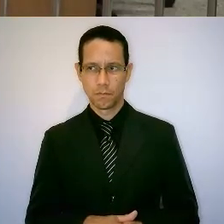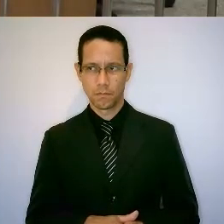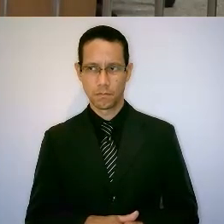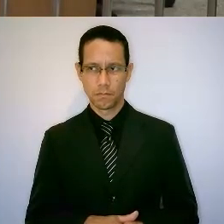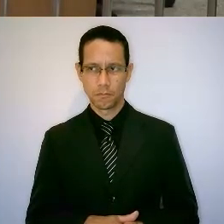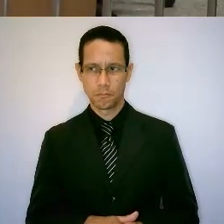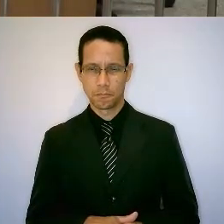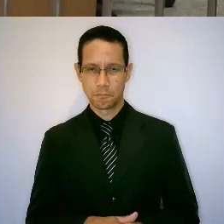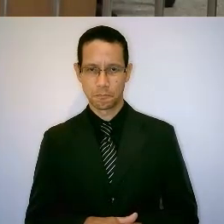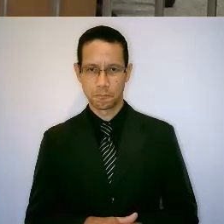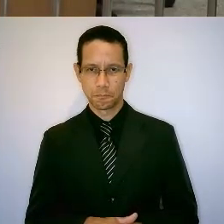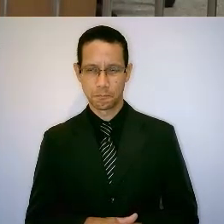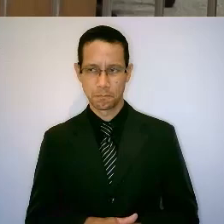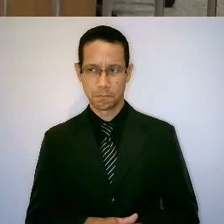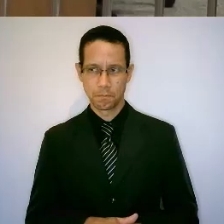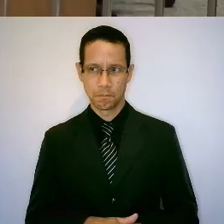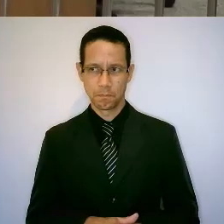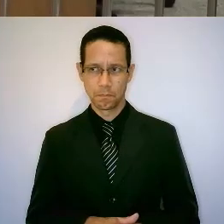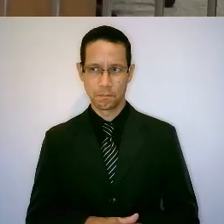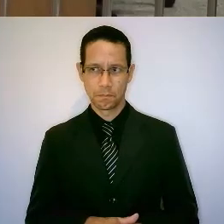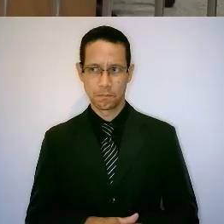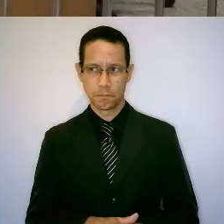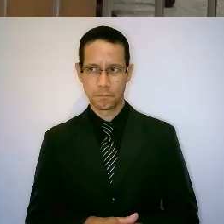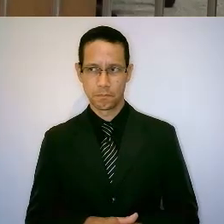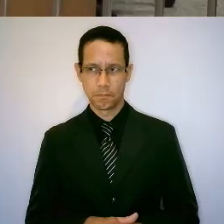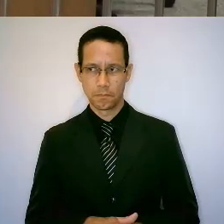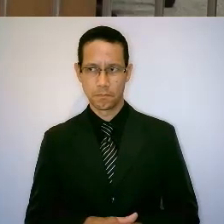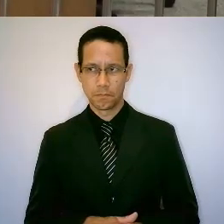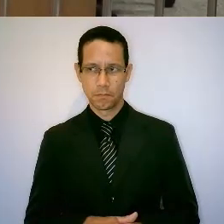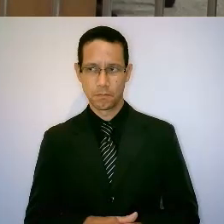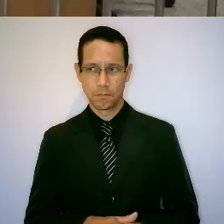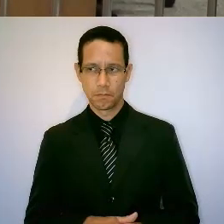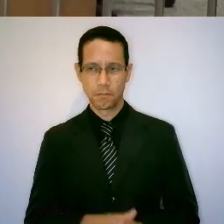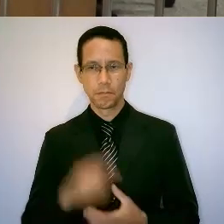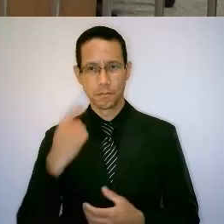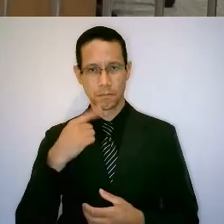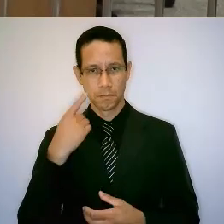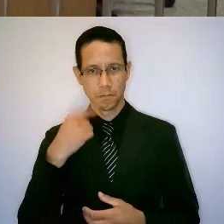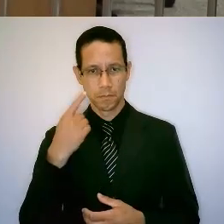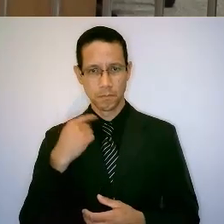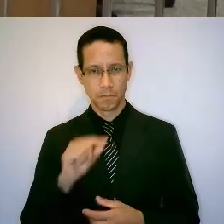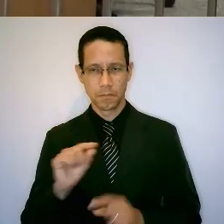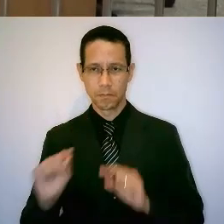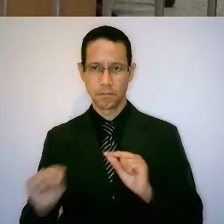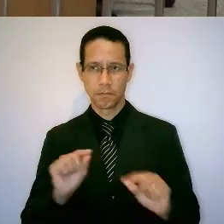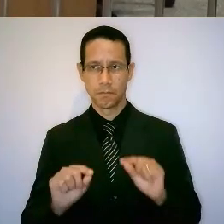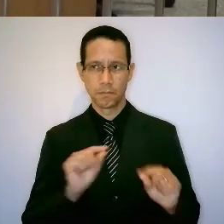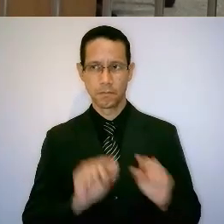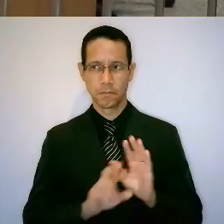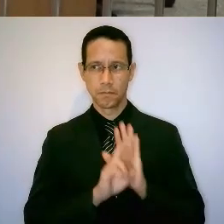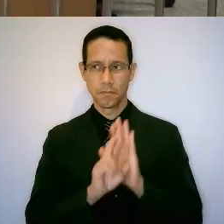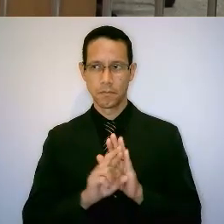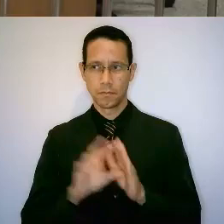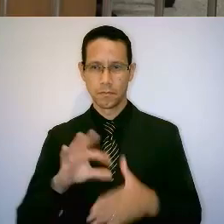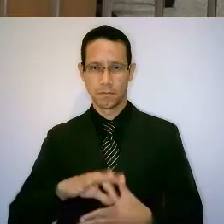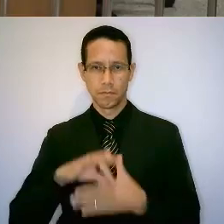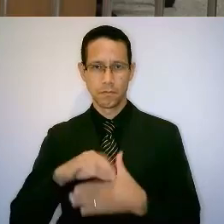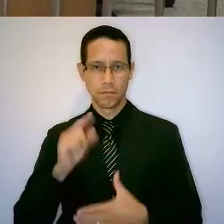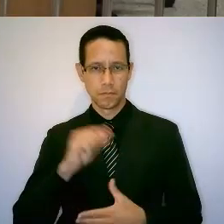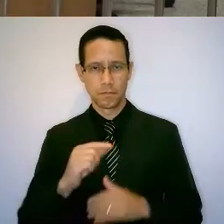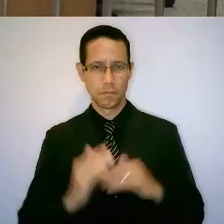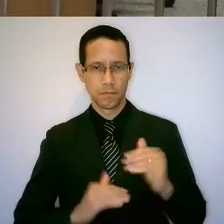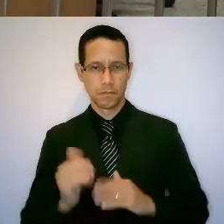essa definição é importante para os advogados saber quem é o revisor saber quem é o colegiado que vai realizar o julgamento